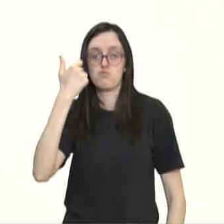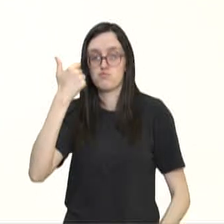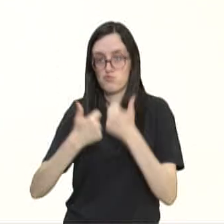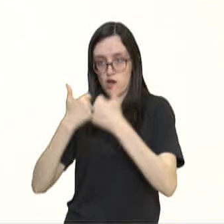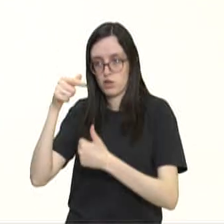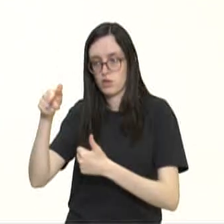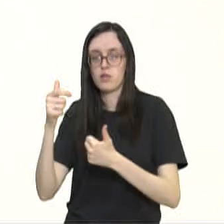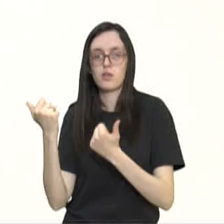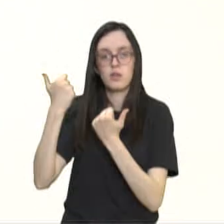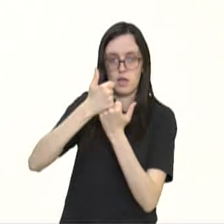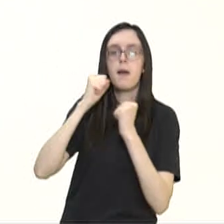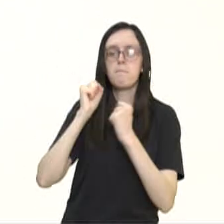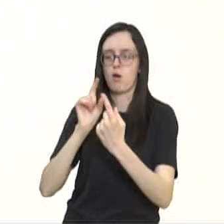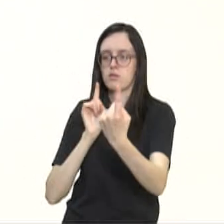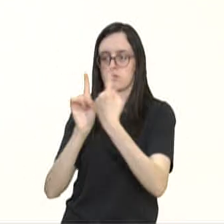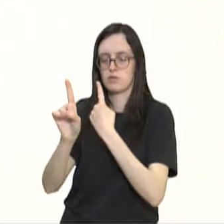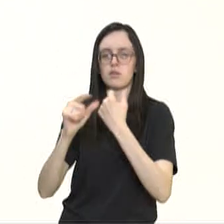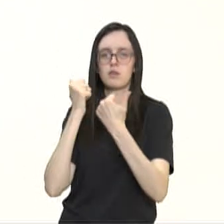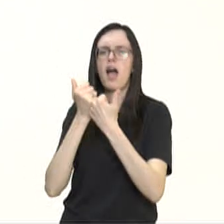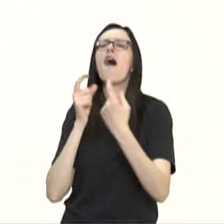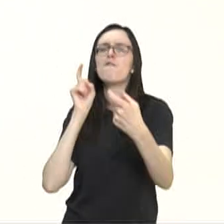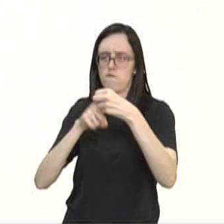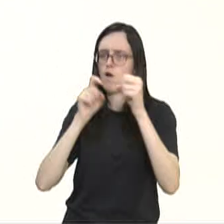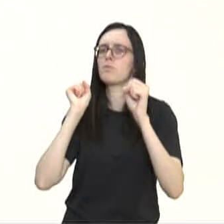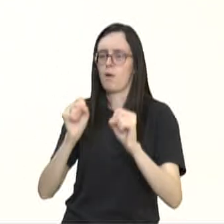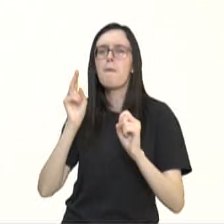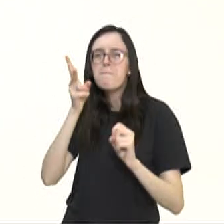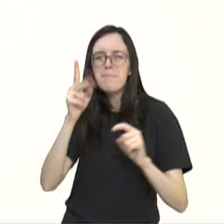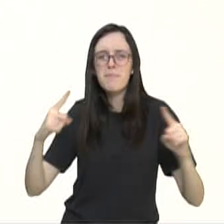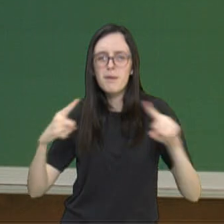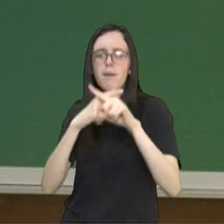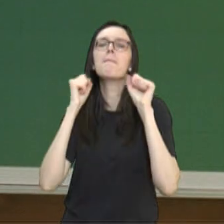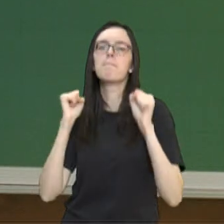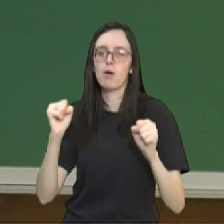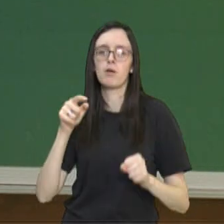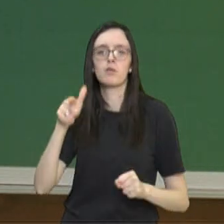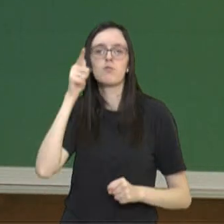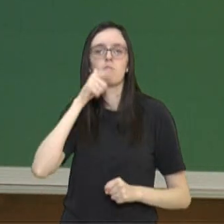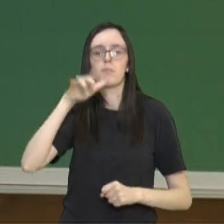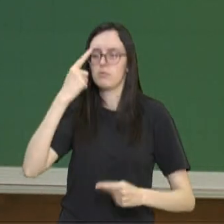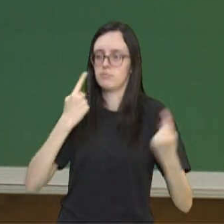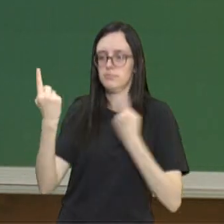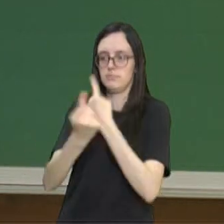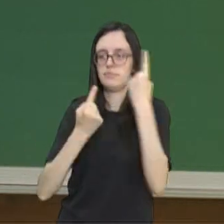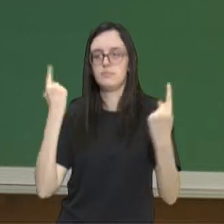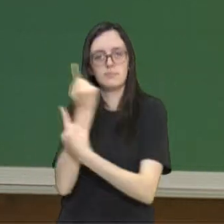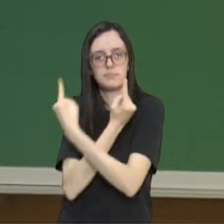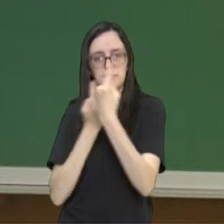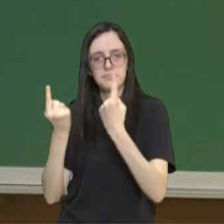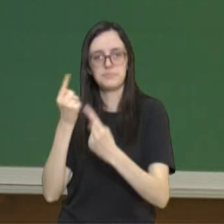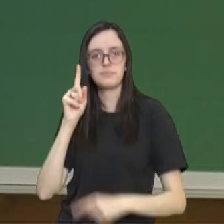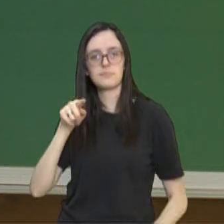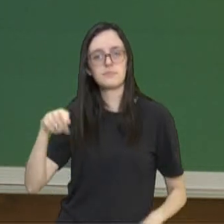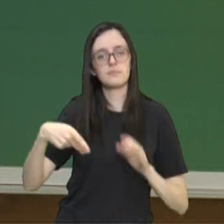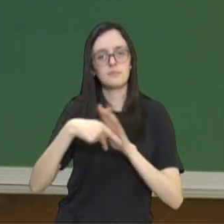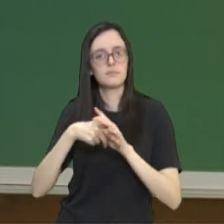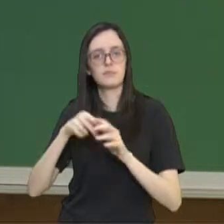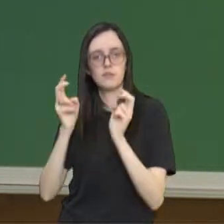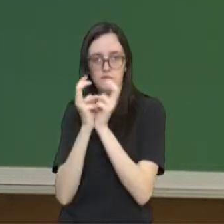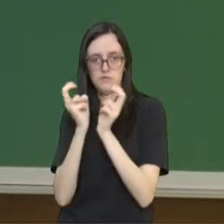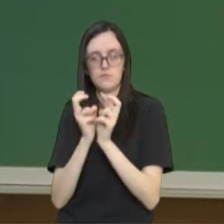atenção. E aqui, quanto às substituições, né? No futebol, existe um limite de